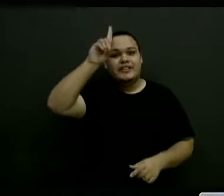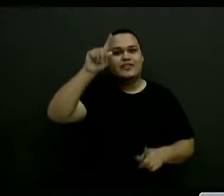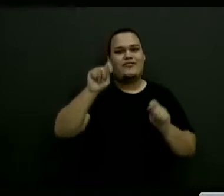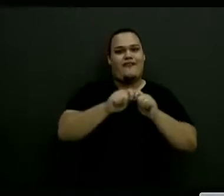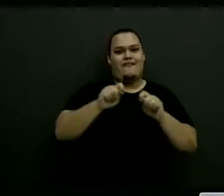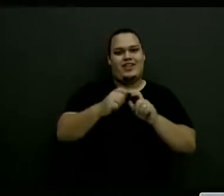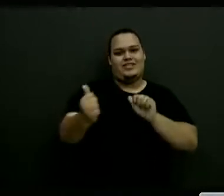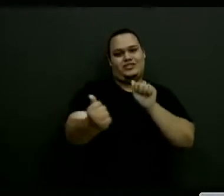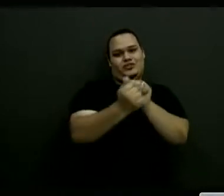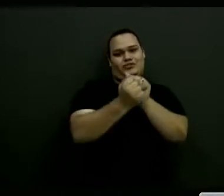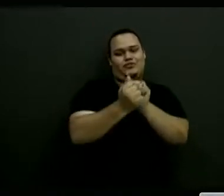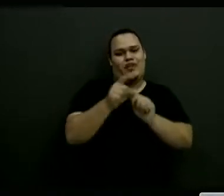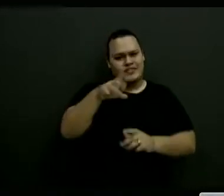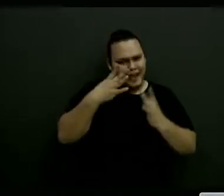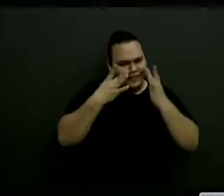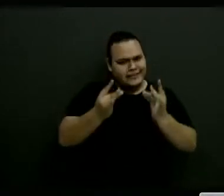isso.